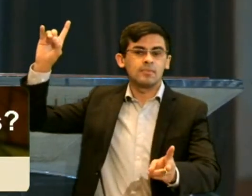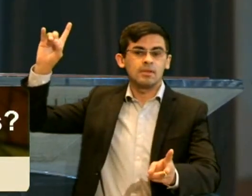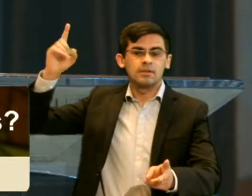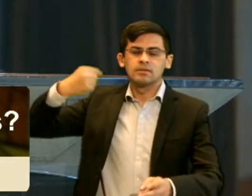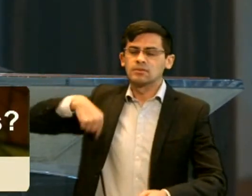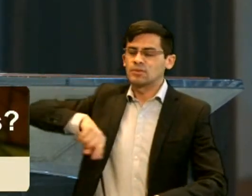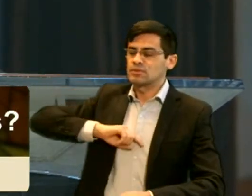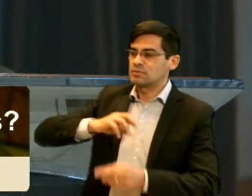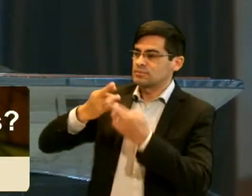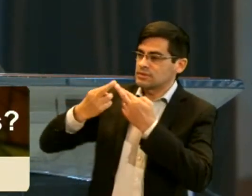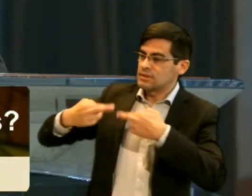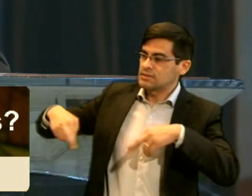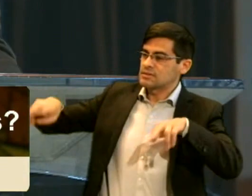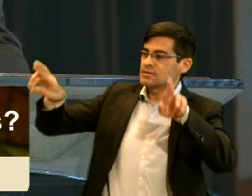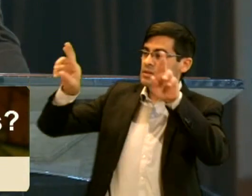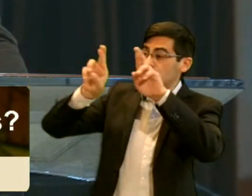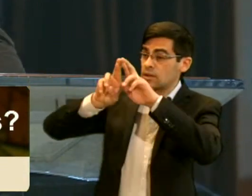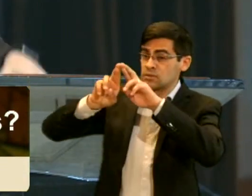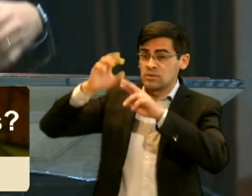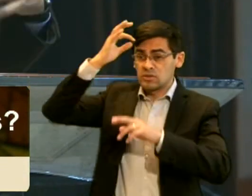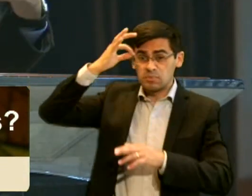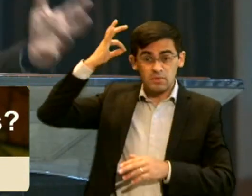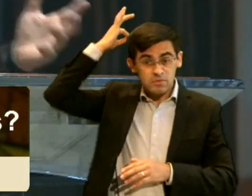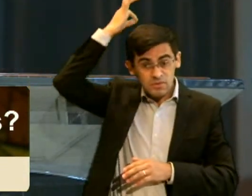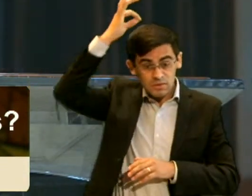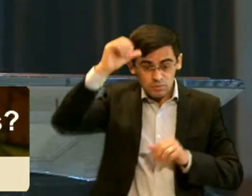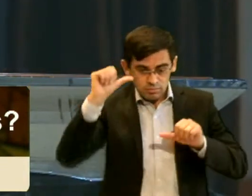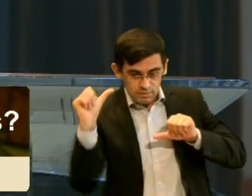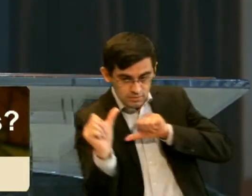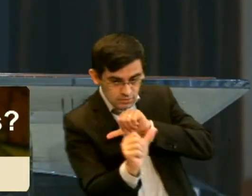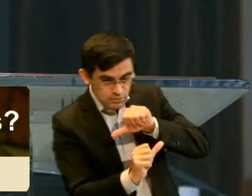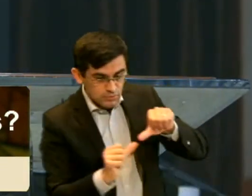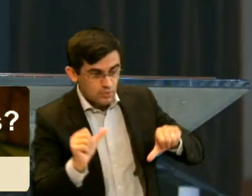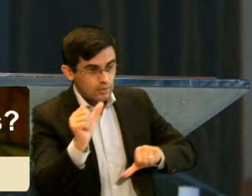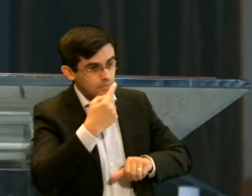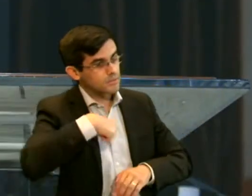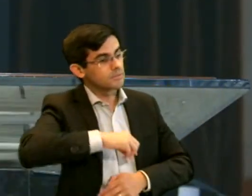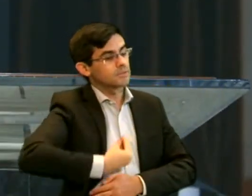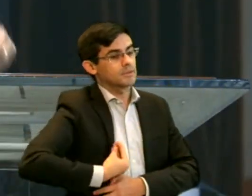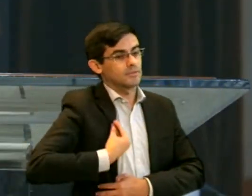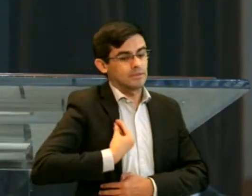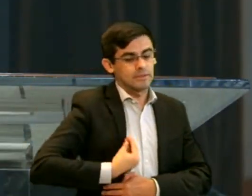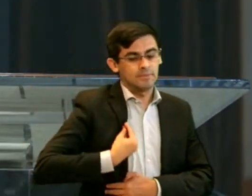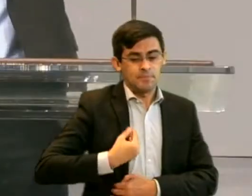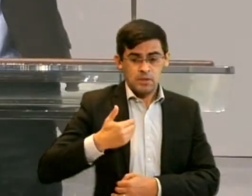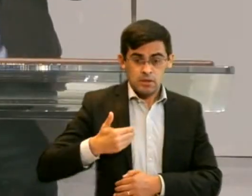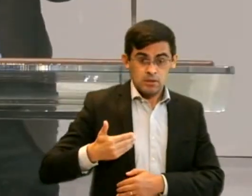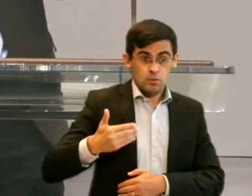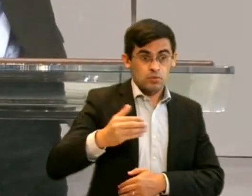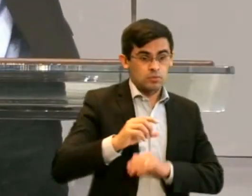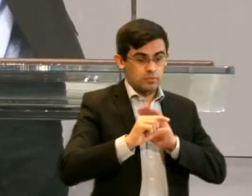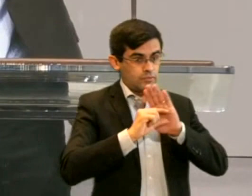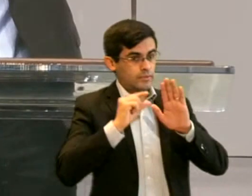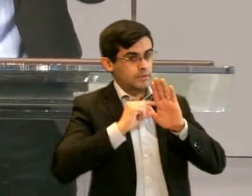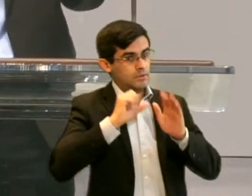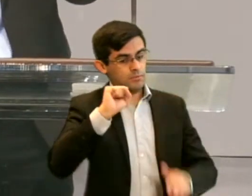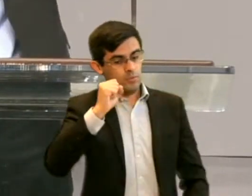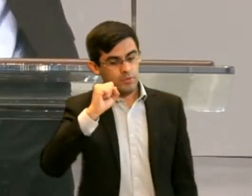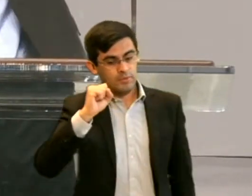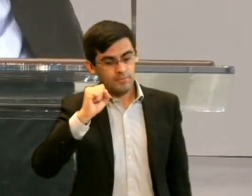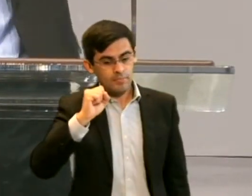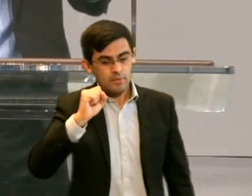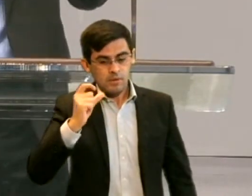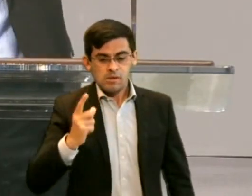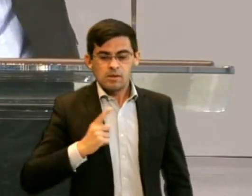somos renovados pelo Espírito. E ele continua, versículo 8. Tenho grande